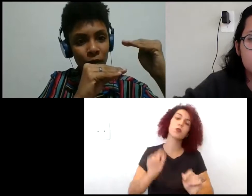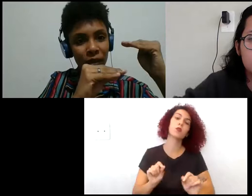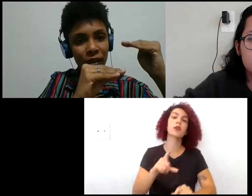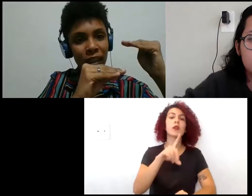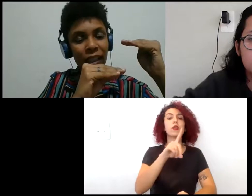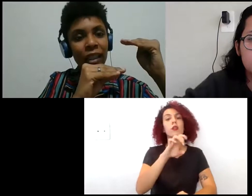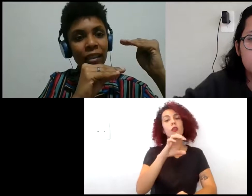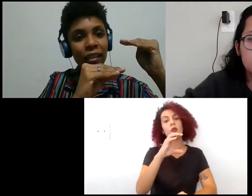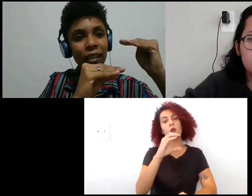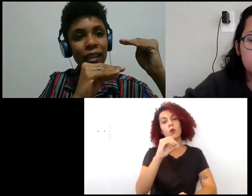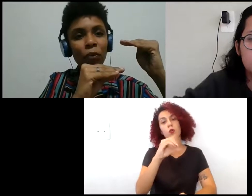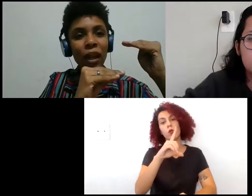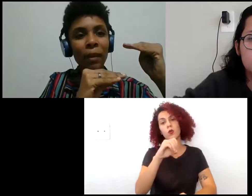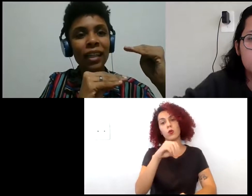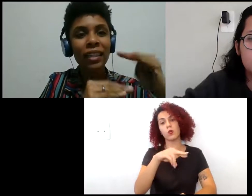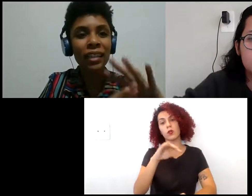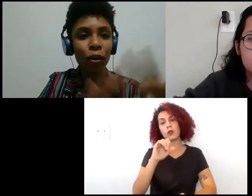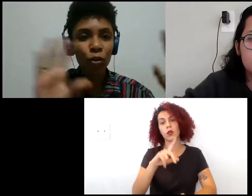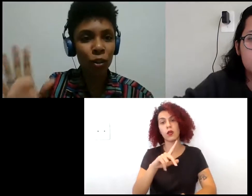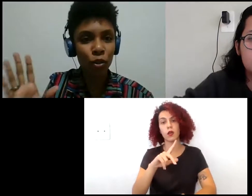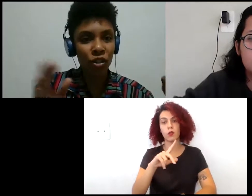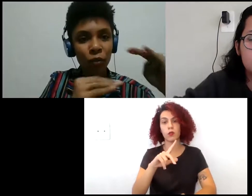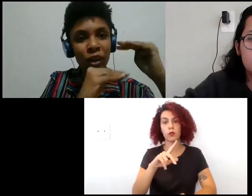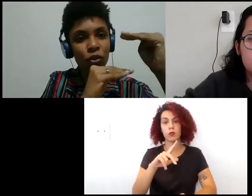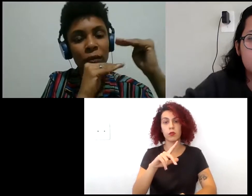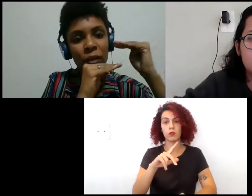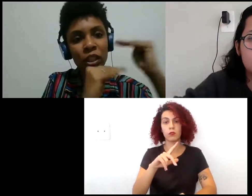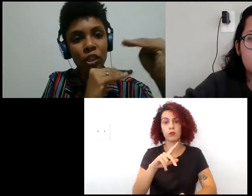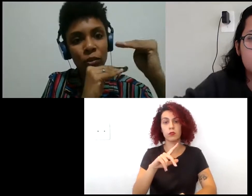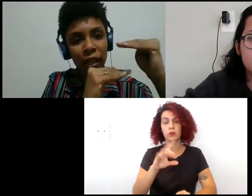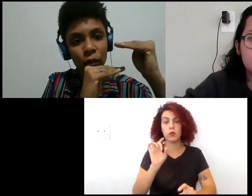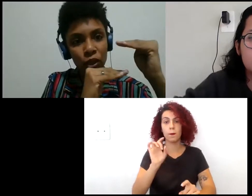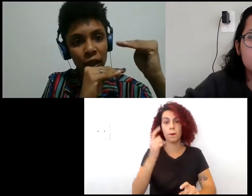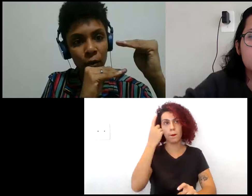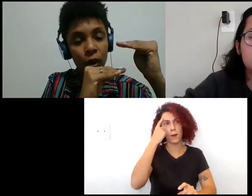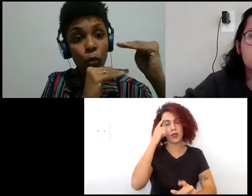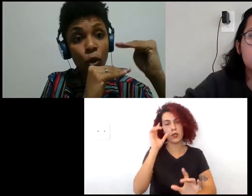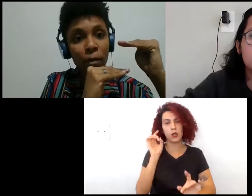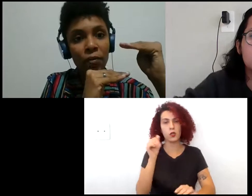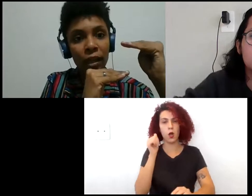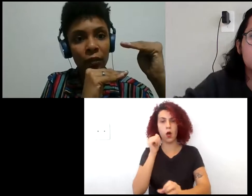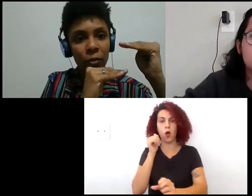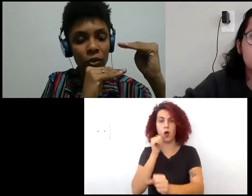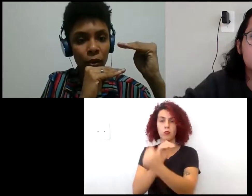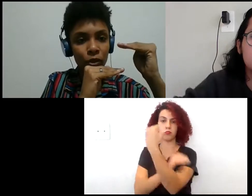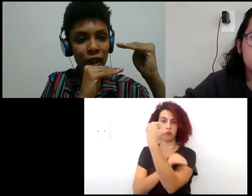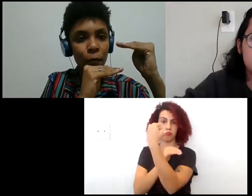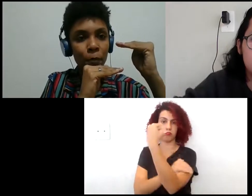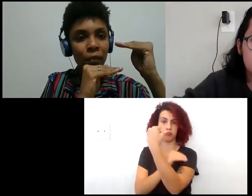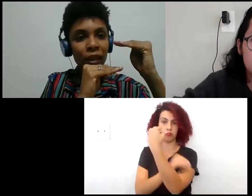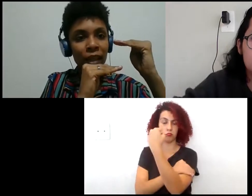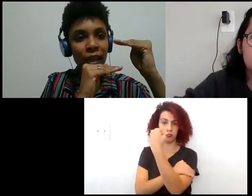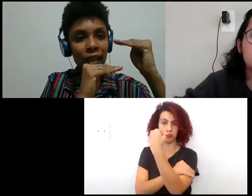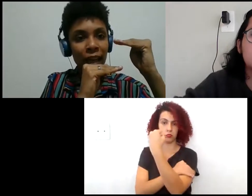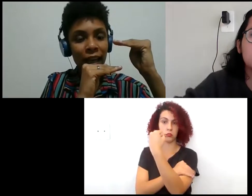colonial e não fala mais nem nem da Colonial sozinho fala só em feminismo decolonial o homem fala Indefinido da